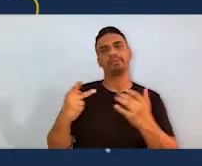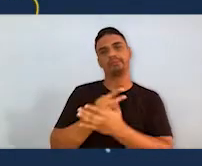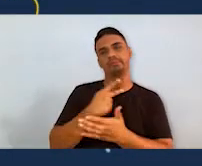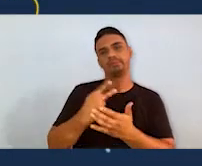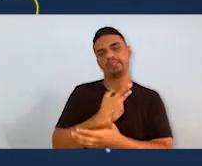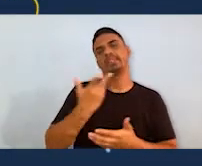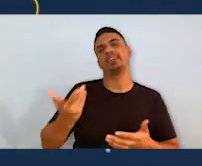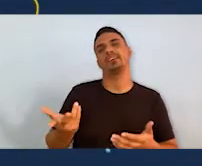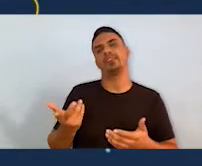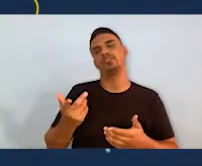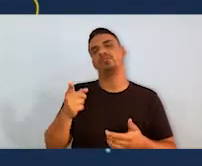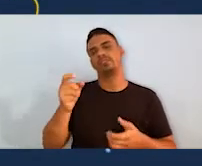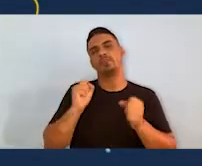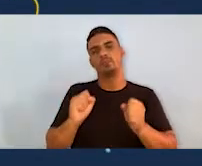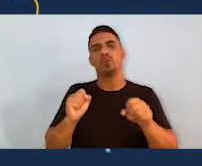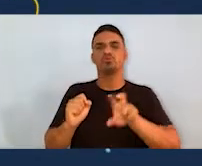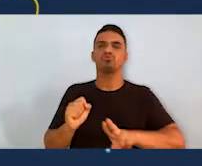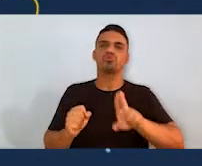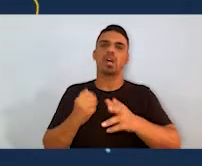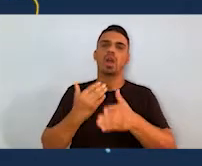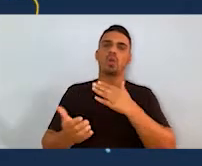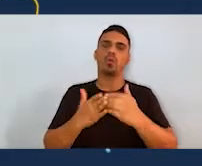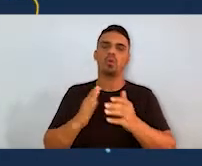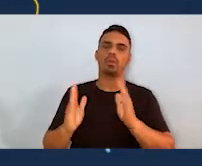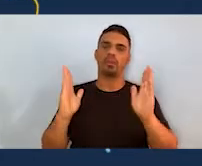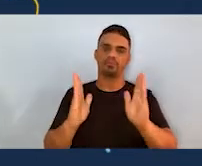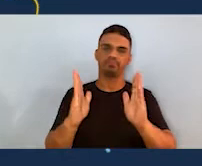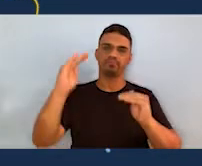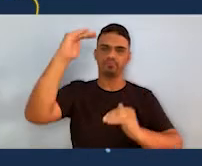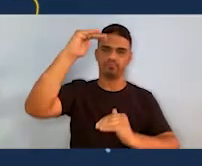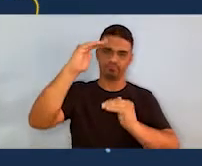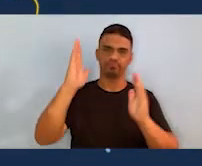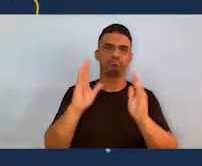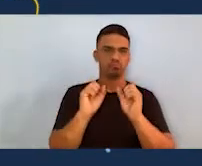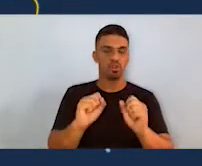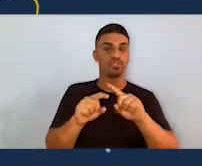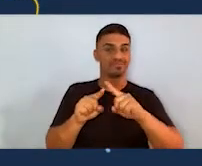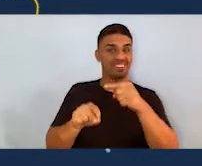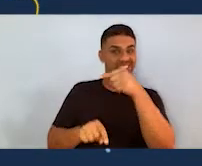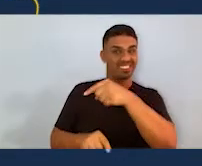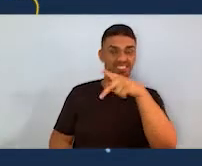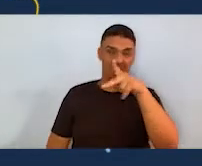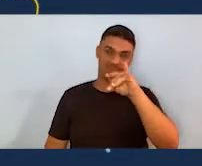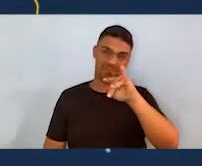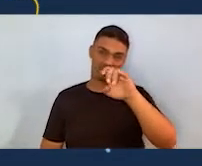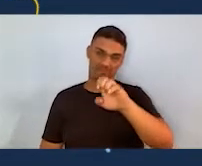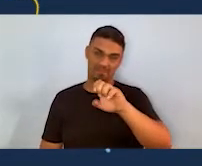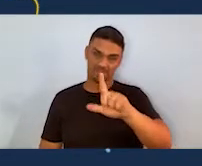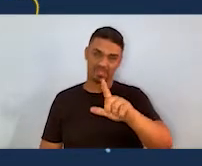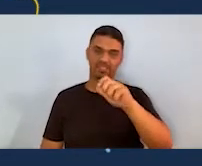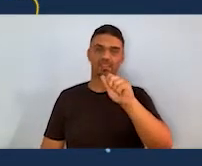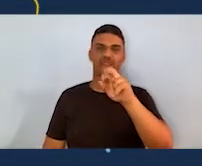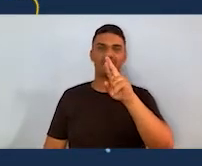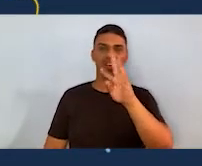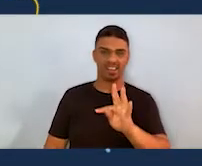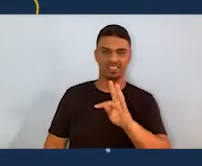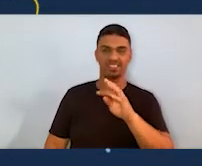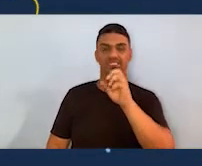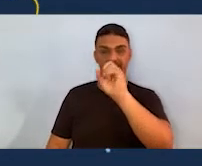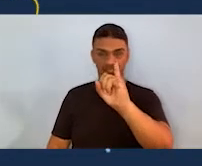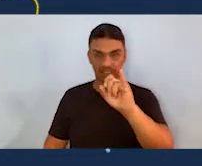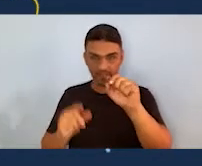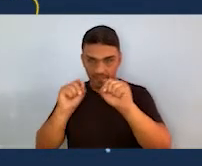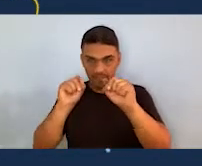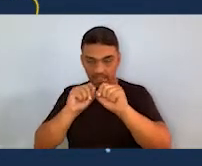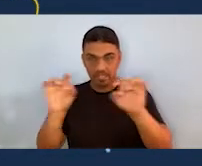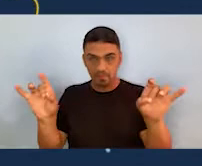faz uma vez e você pode usar em qualquer tamanho que vai ficar bonito. Pixel art não, você fez uma vez, na hora de redimensionar, existem grandes